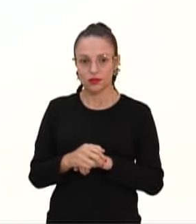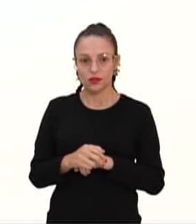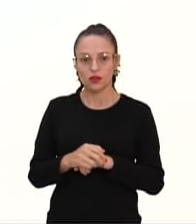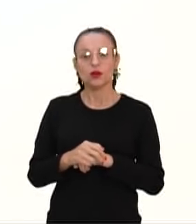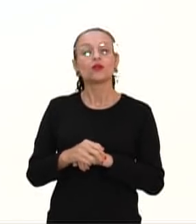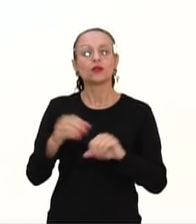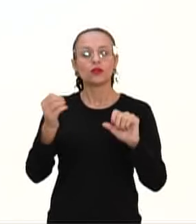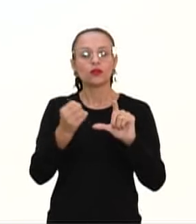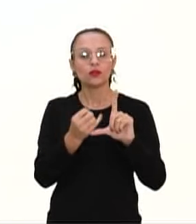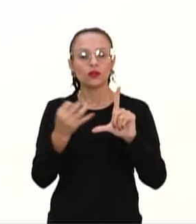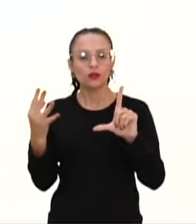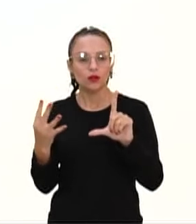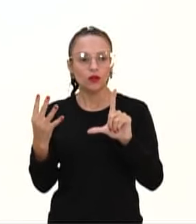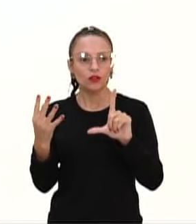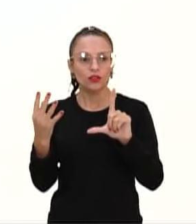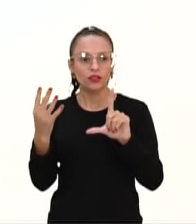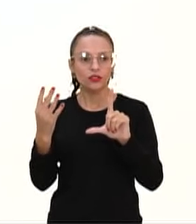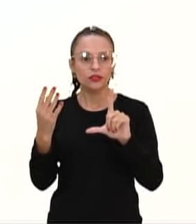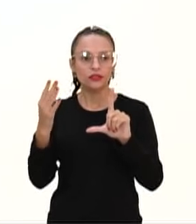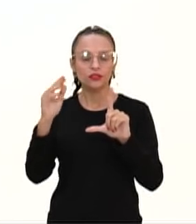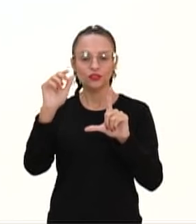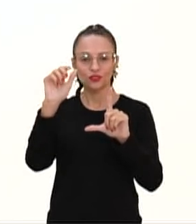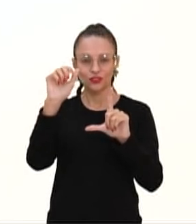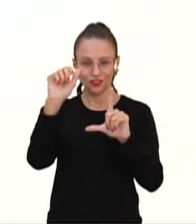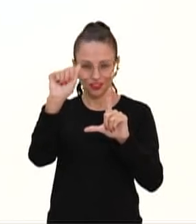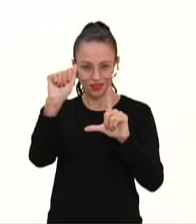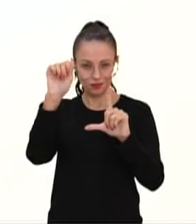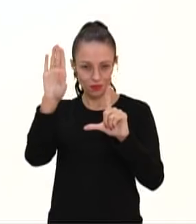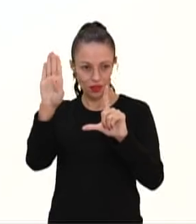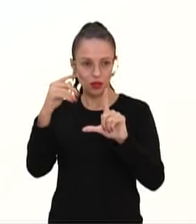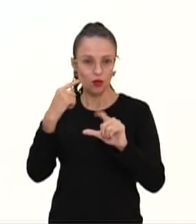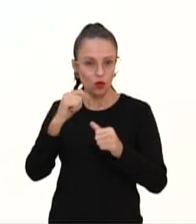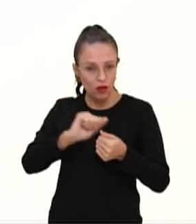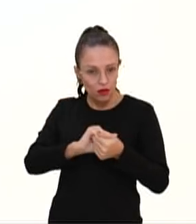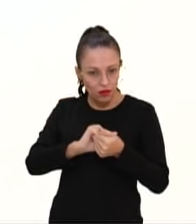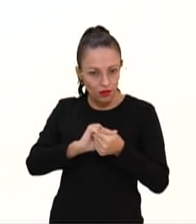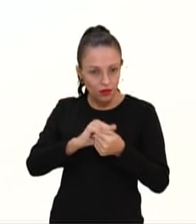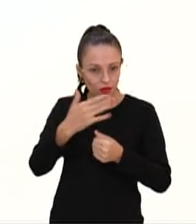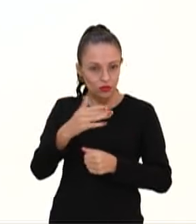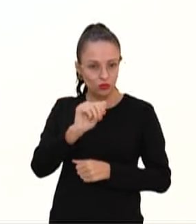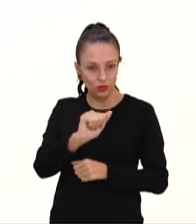A. Ele é expoente do A, que está na base.